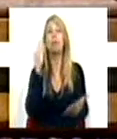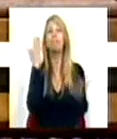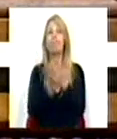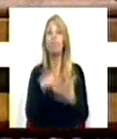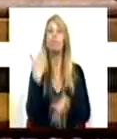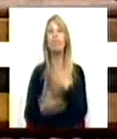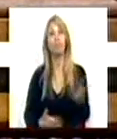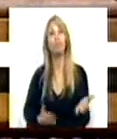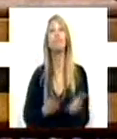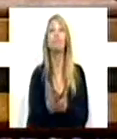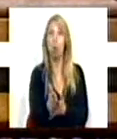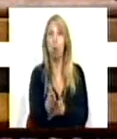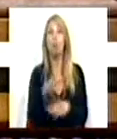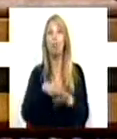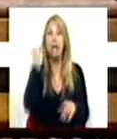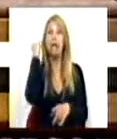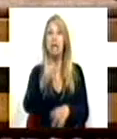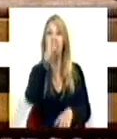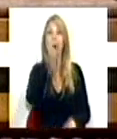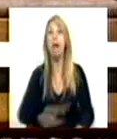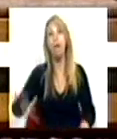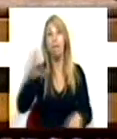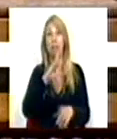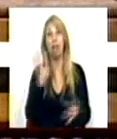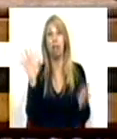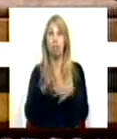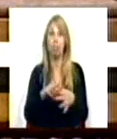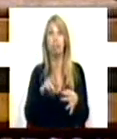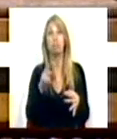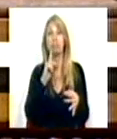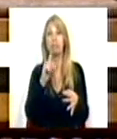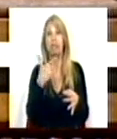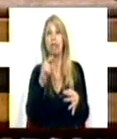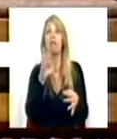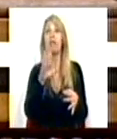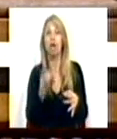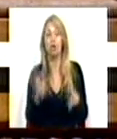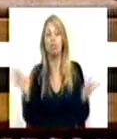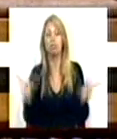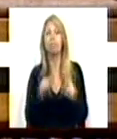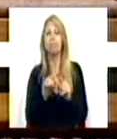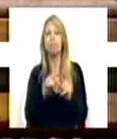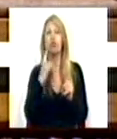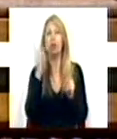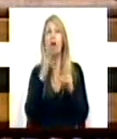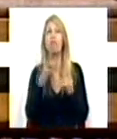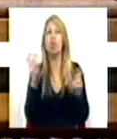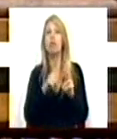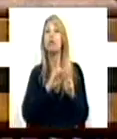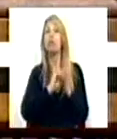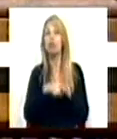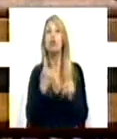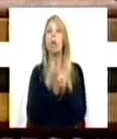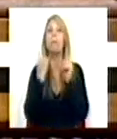crimes ambientais sobre este Rio Tejo. E as debilidades também estão encontradas. Só para dar